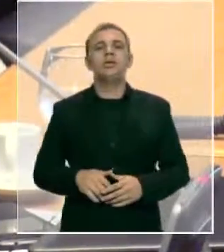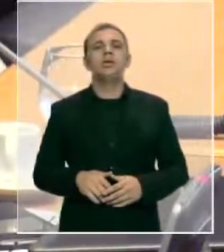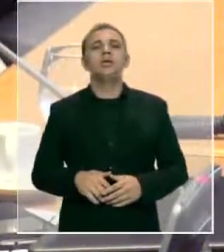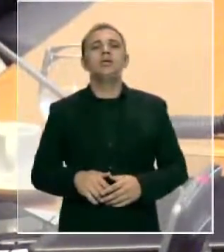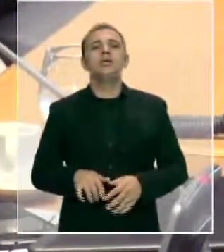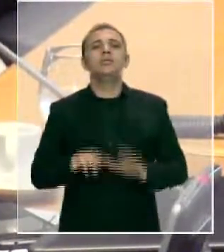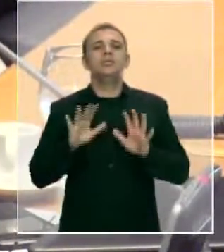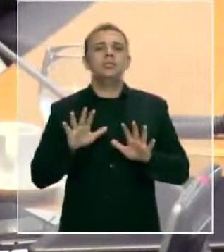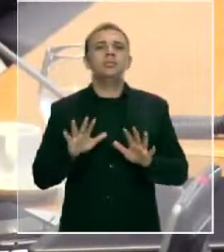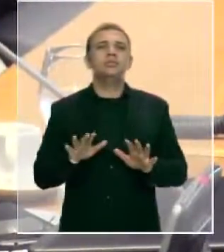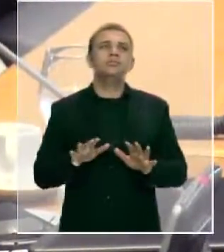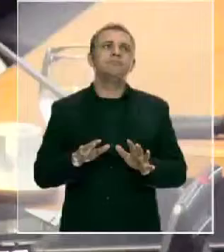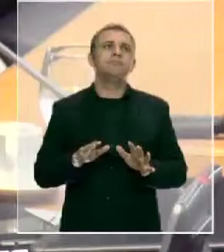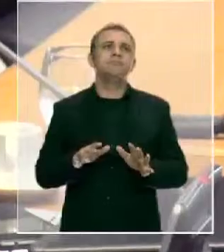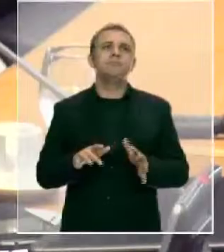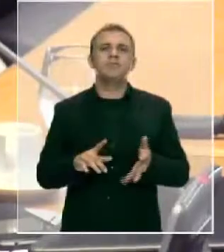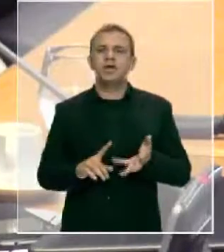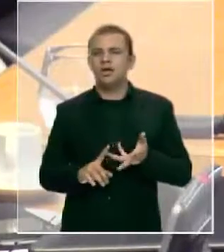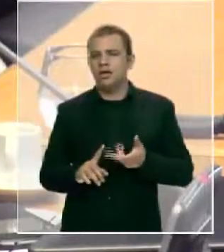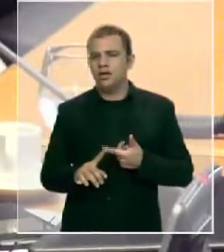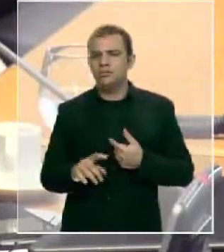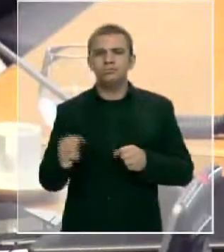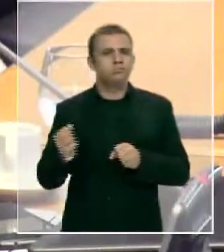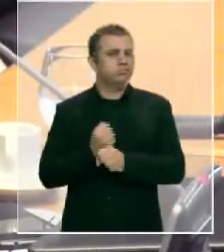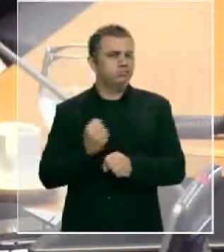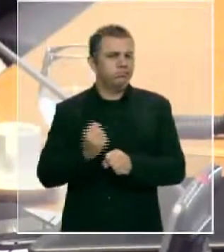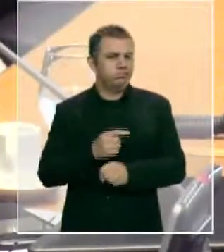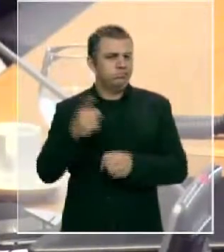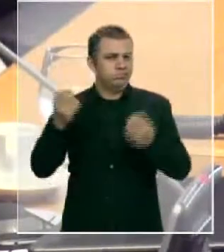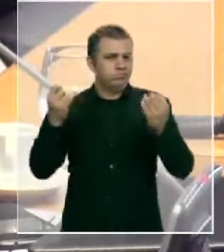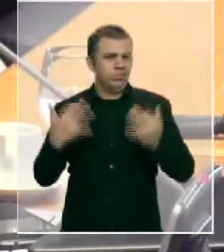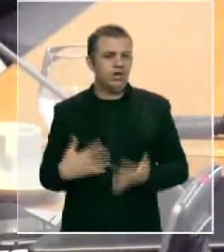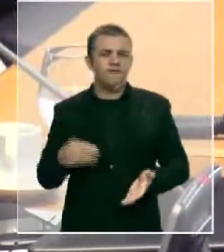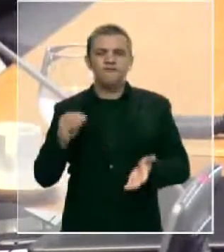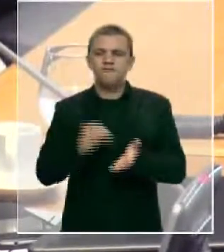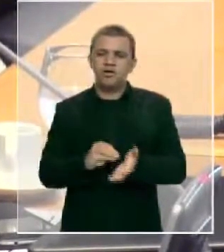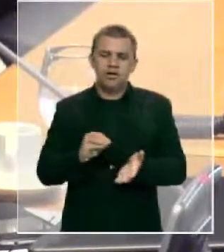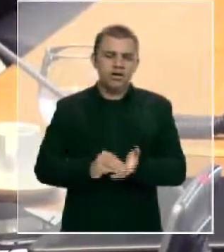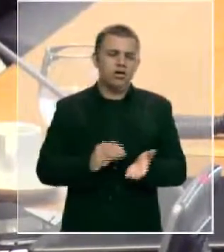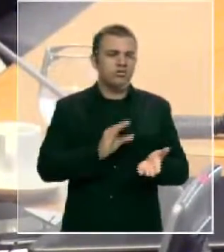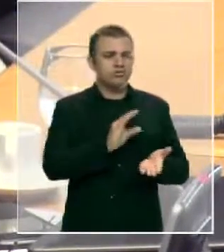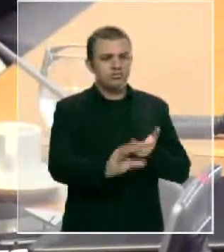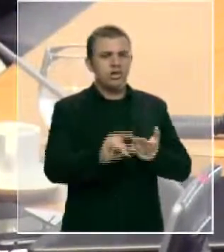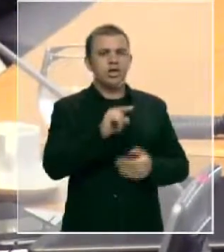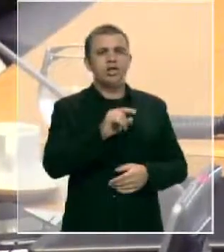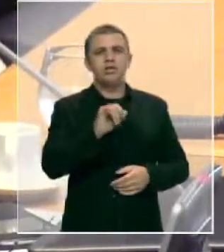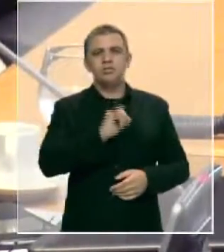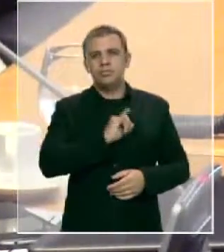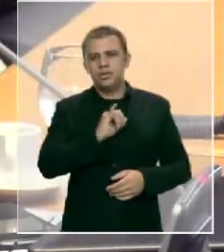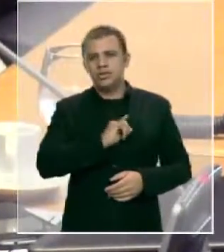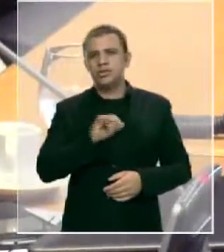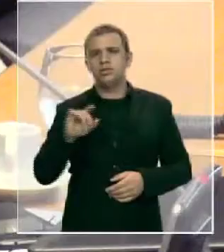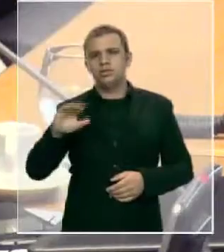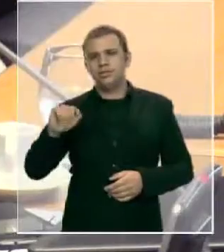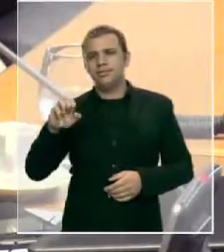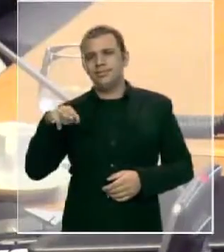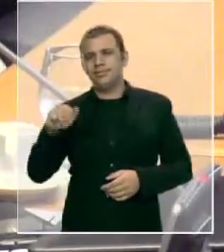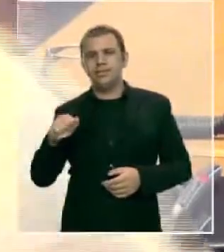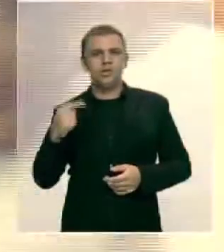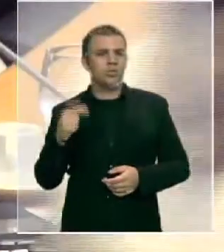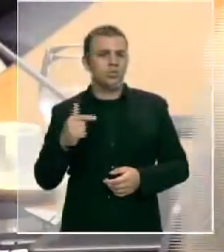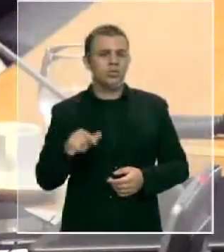Todas essas obras que você fala, e essa questão da falta de investimento por parte da CAEMA, na realidade ocorreram